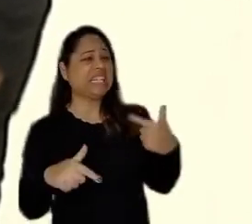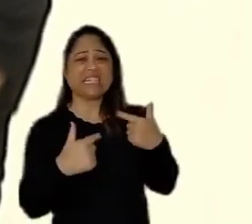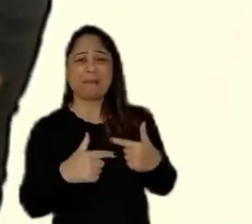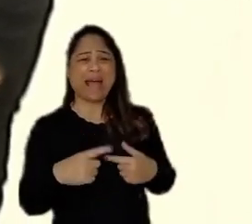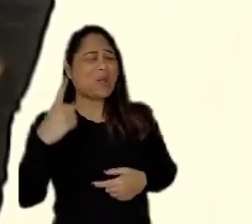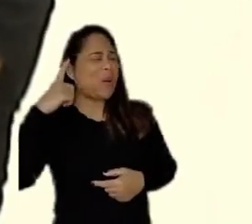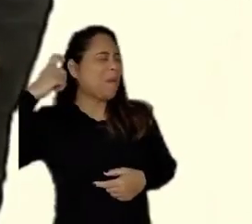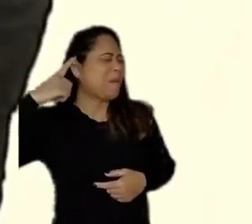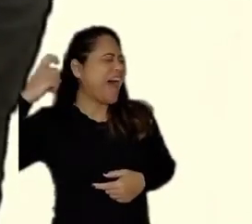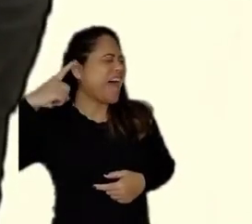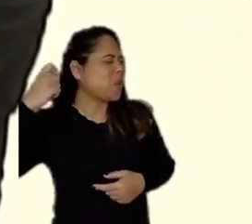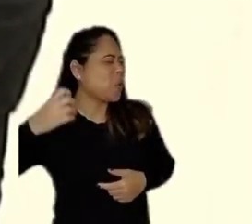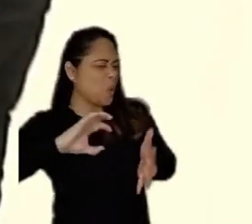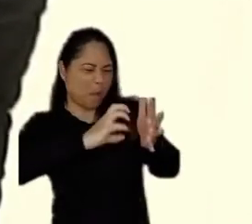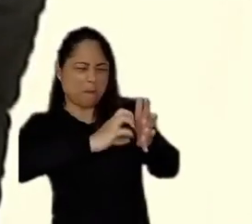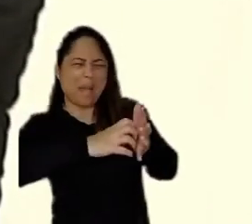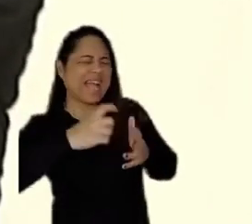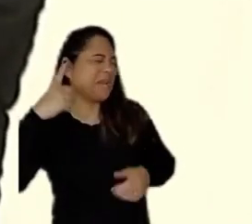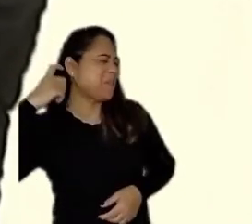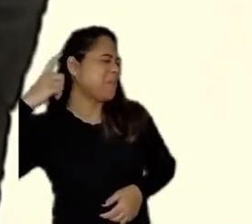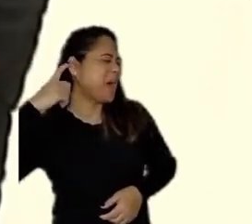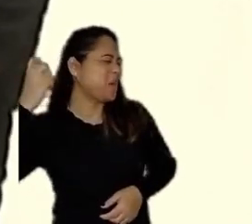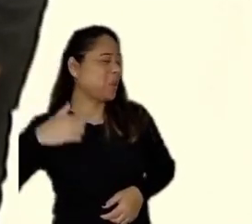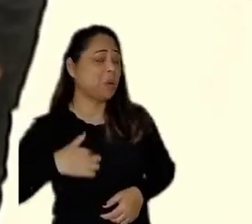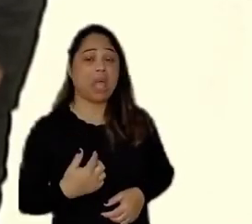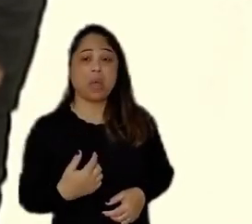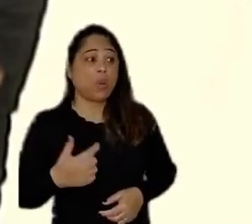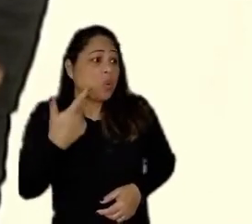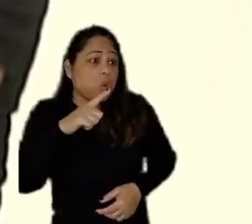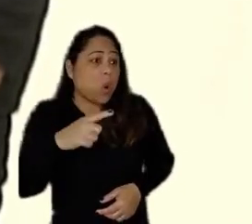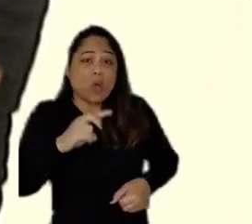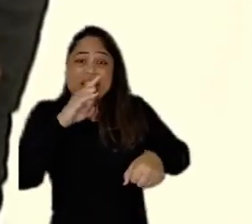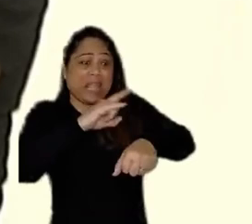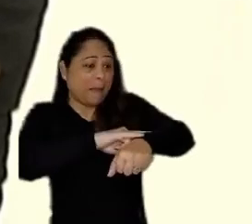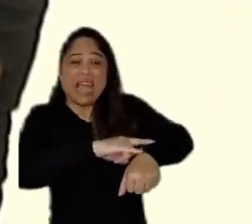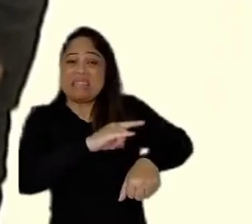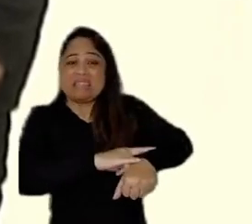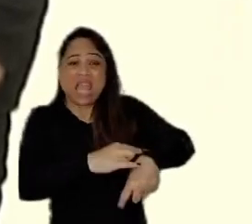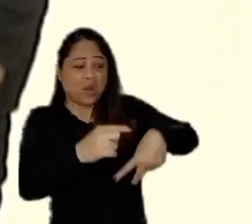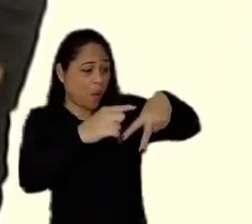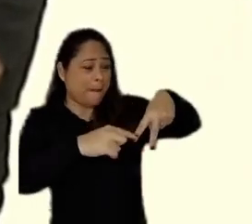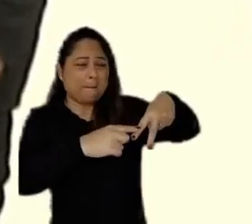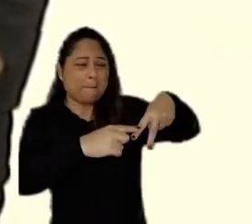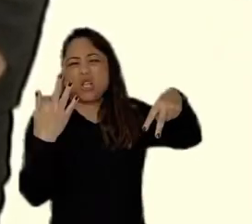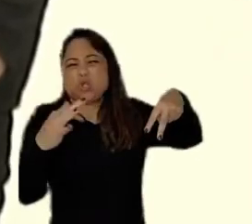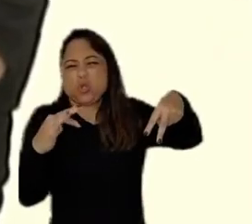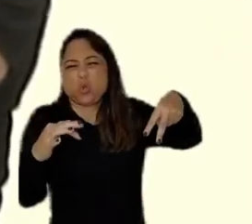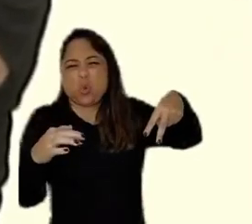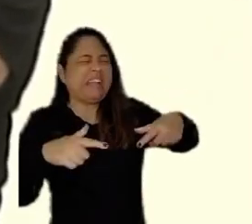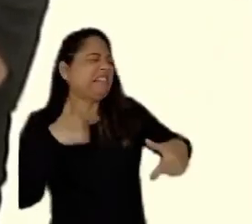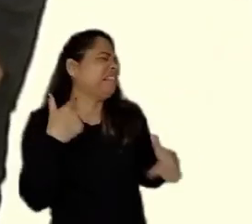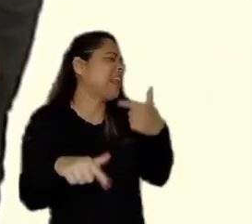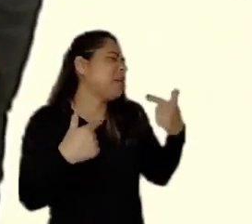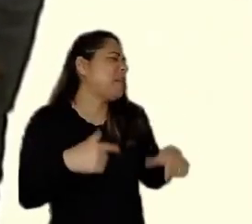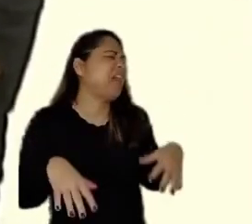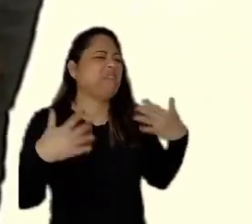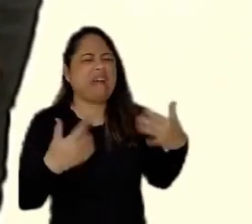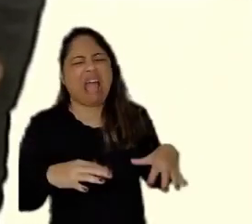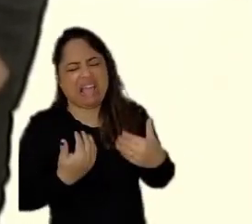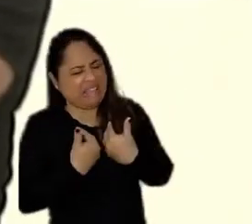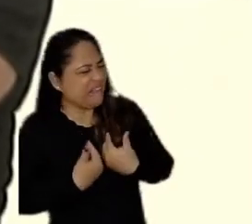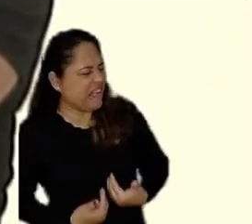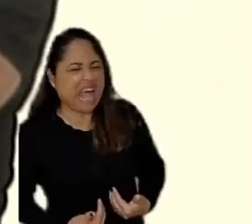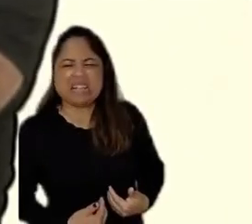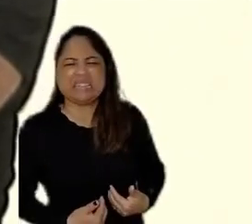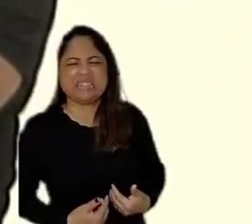atrás da máquina que eu trabalho. Eu não tive tempo nem para ir no banheiro, minhas pernas estão doendo, lá trabalha demais, a pressão é